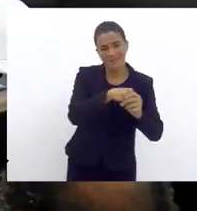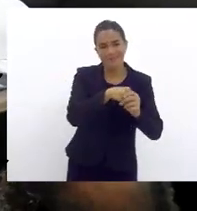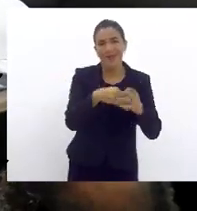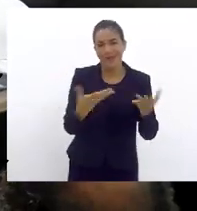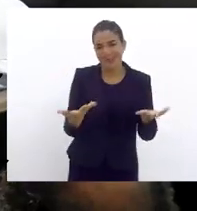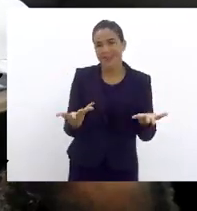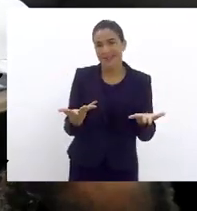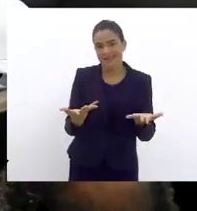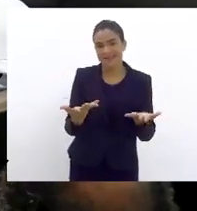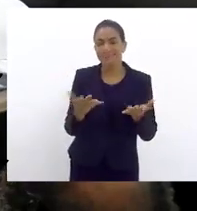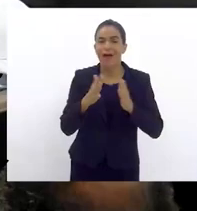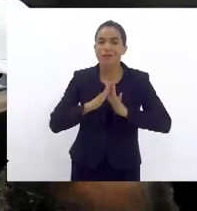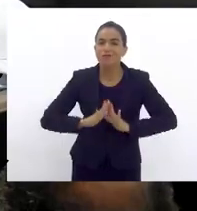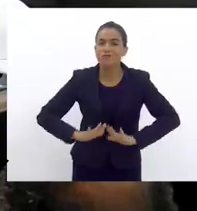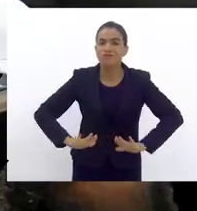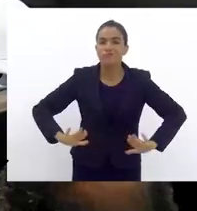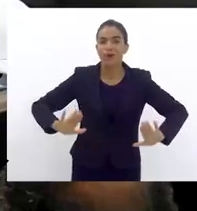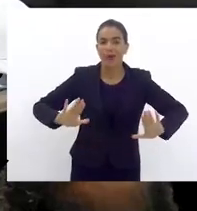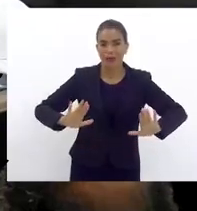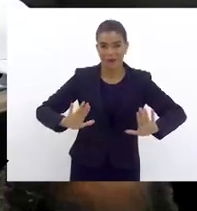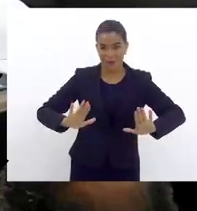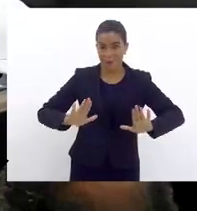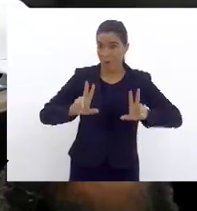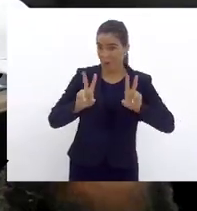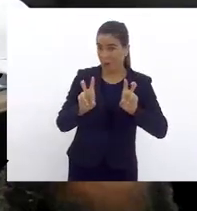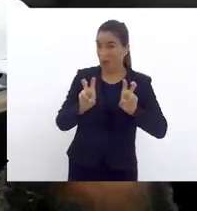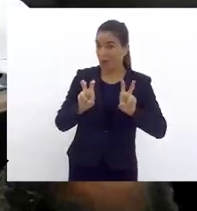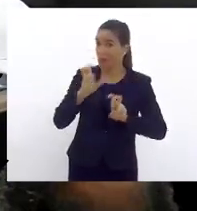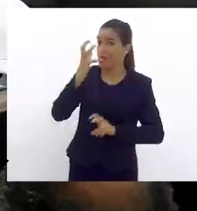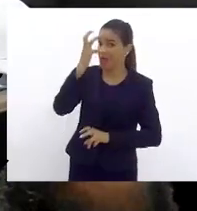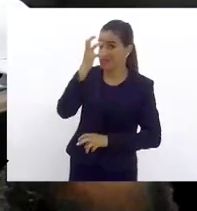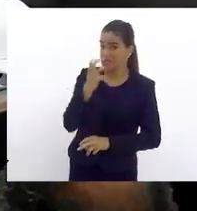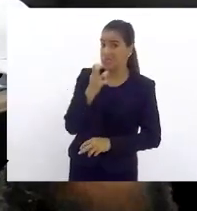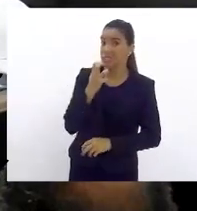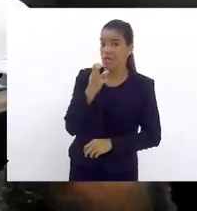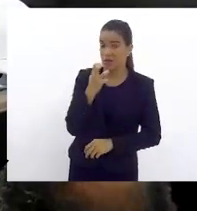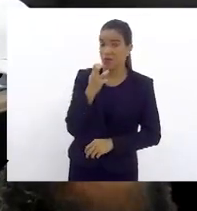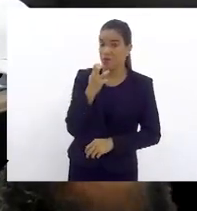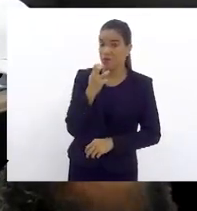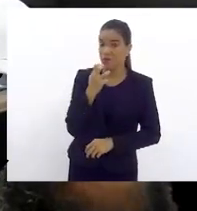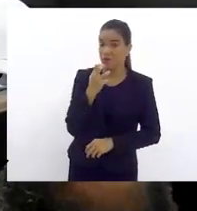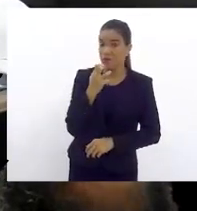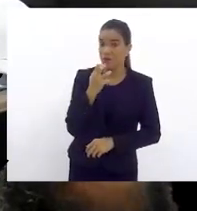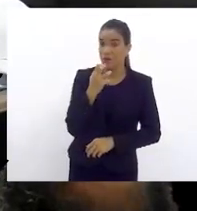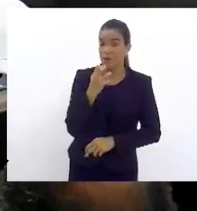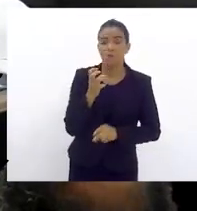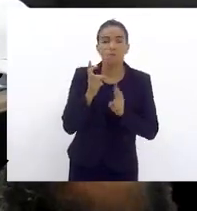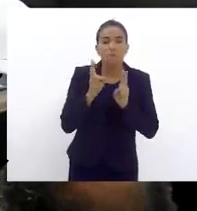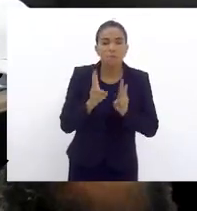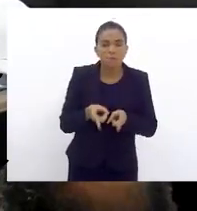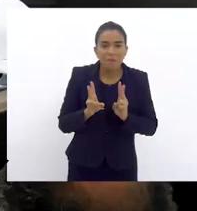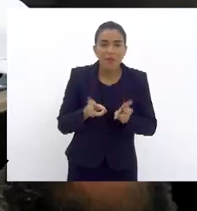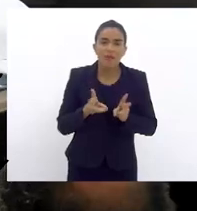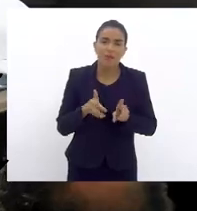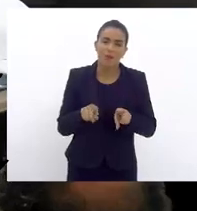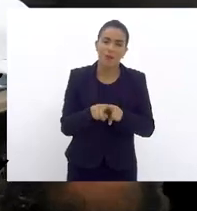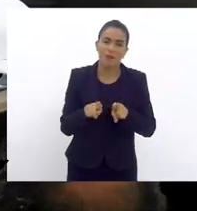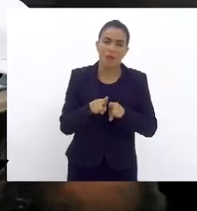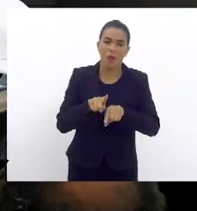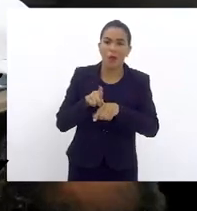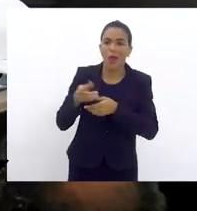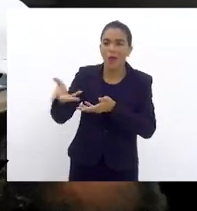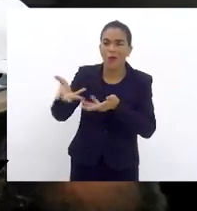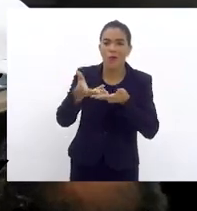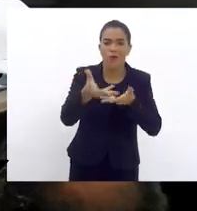da suavização do nosso dia o tema é um tema sério e mesmo com essa questão quero também chamar os movimentos